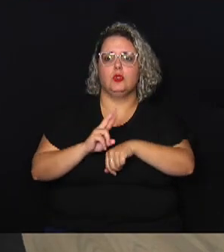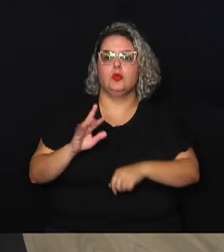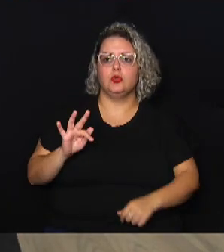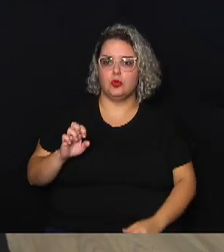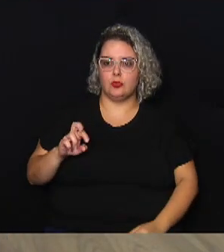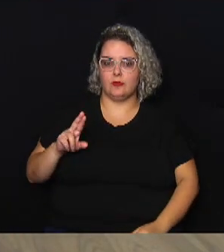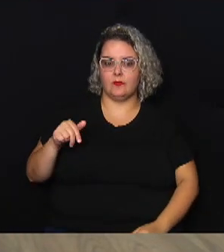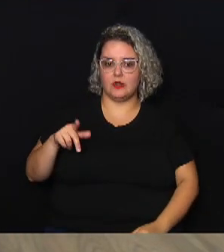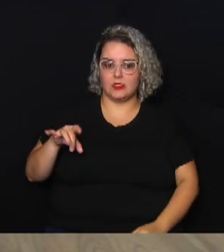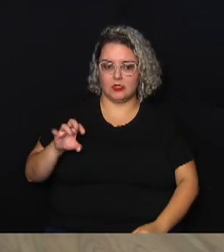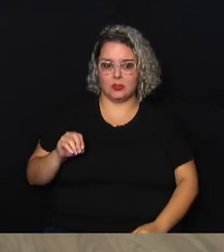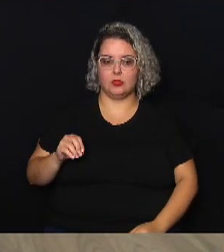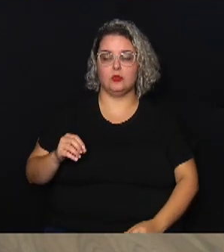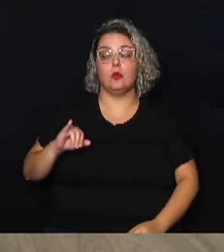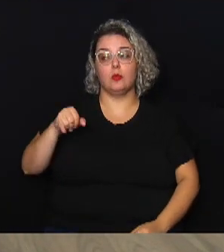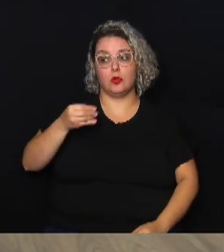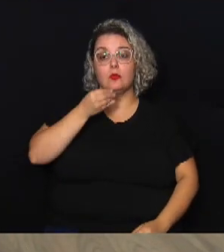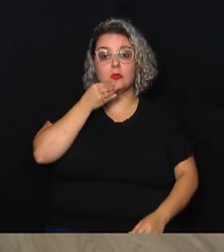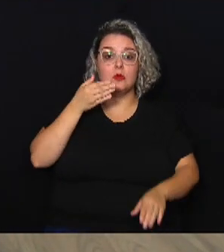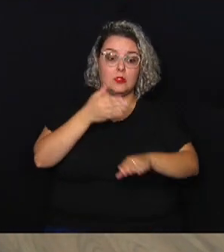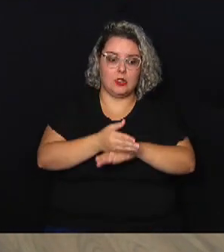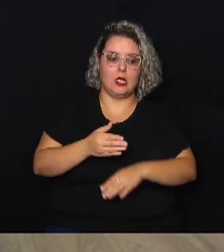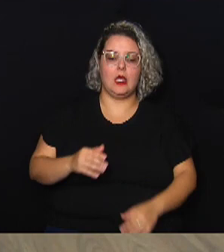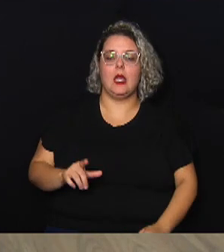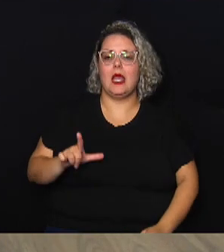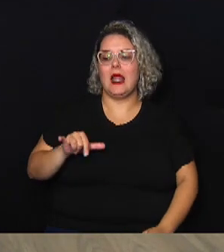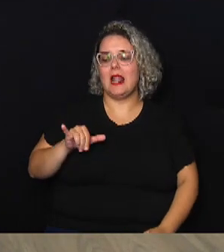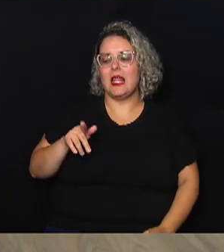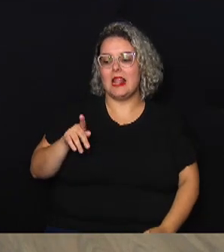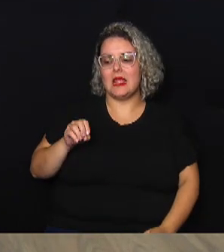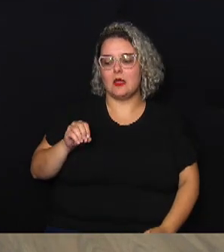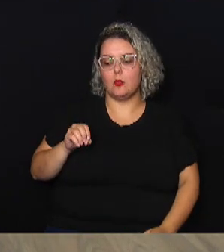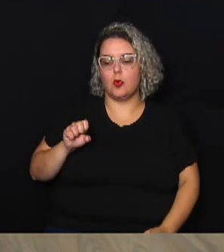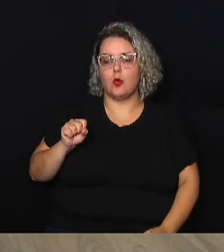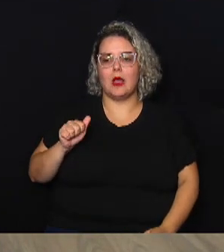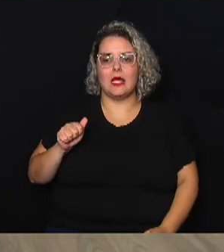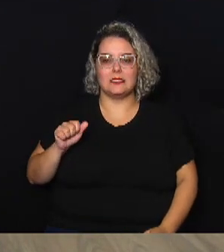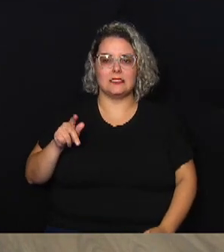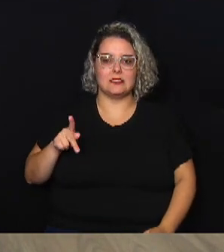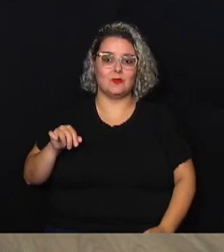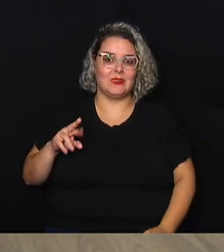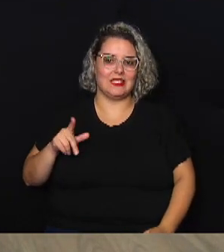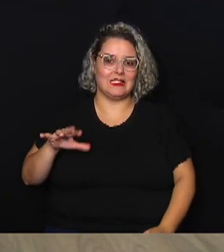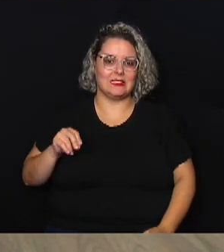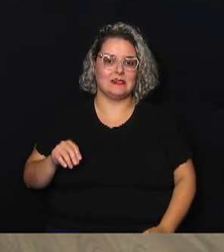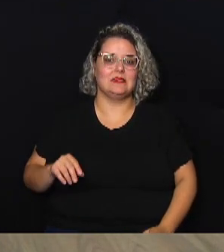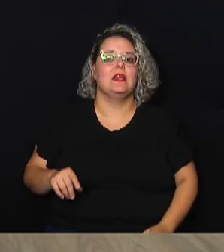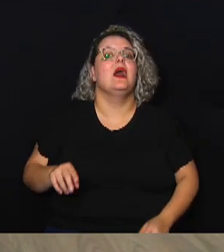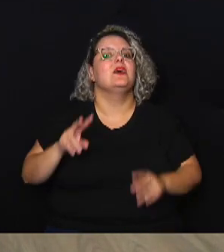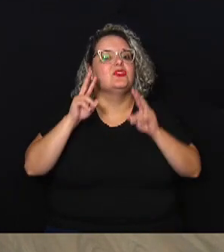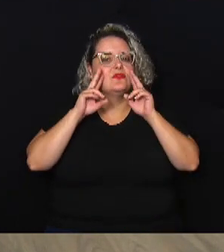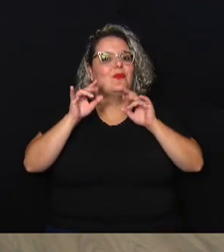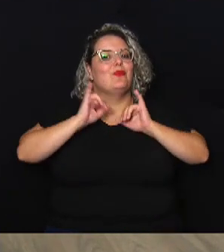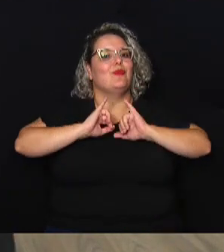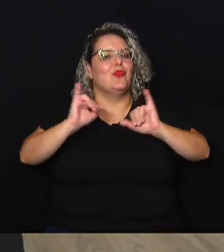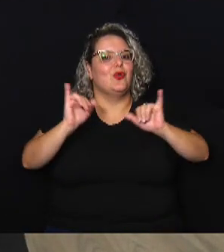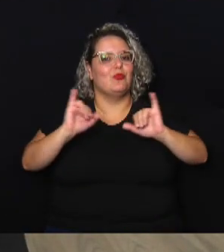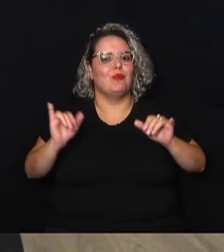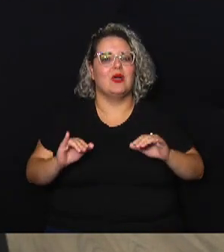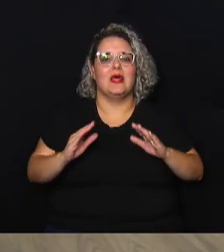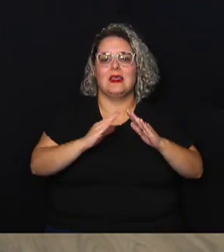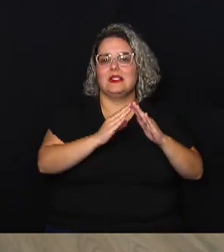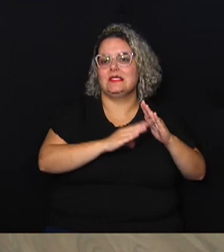do senhor, porque quando a gente fala de lipoaspiração, a gente vê muita propaganda também, né? Em clínica